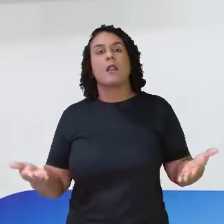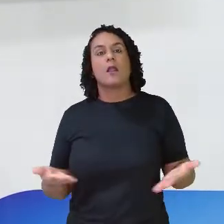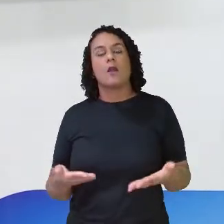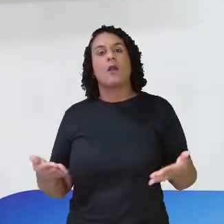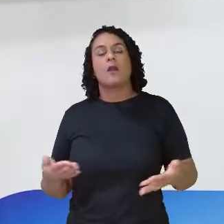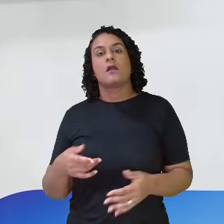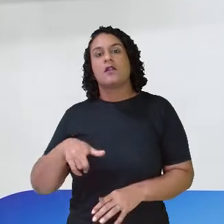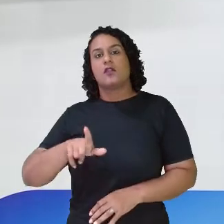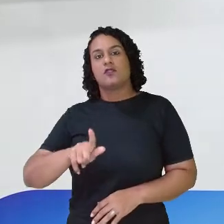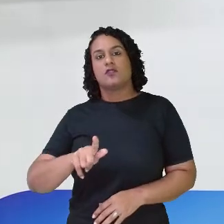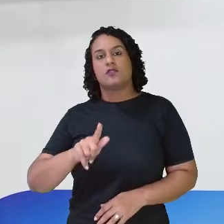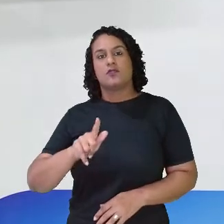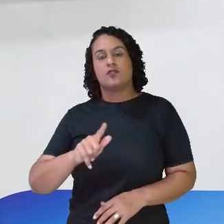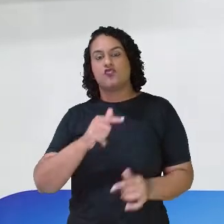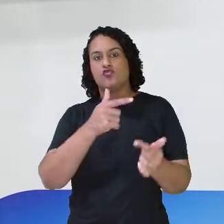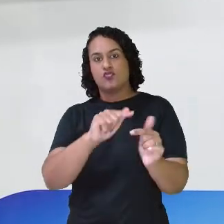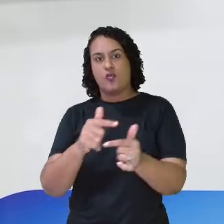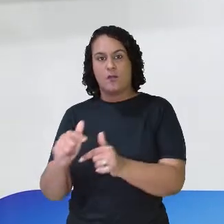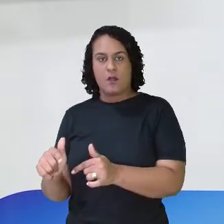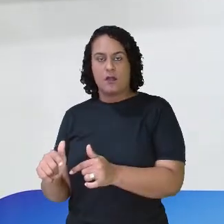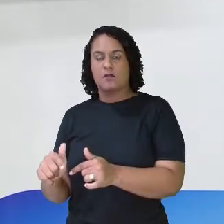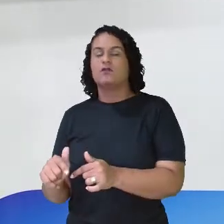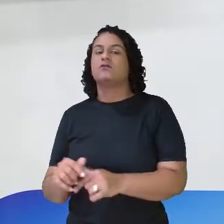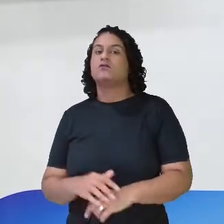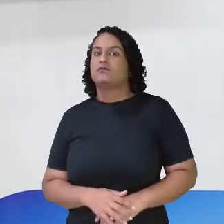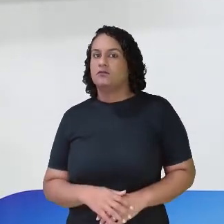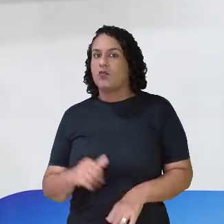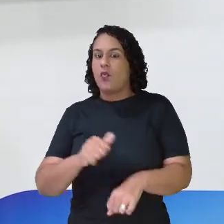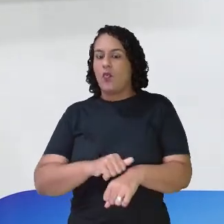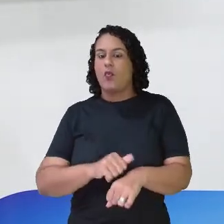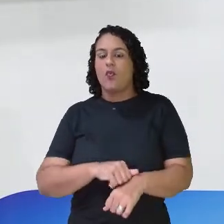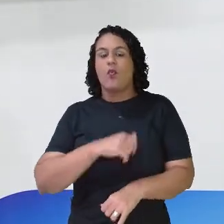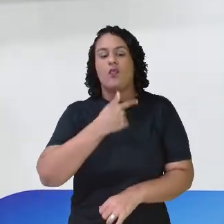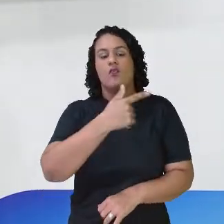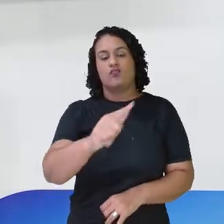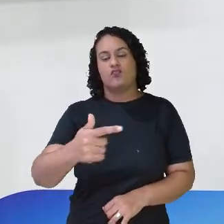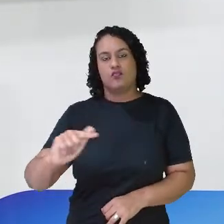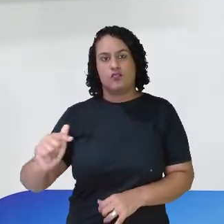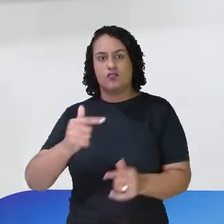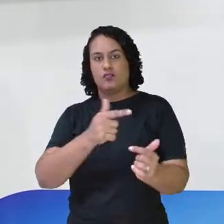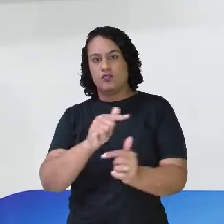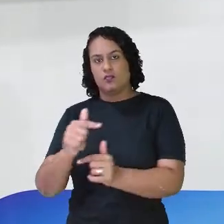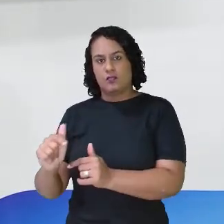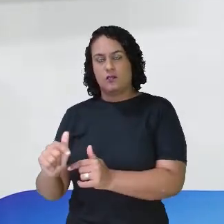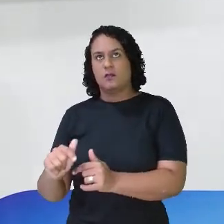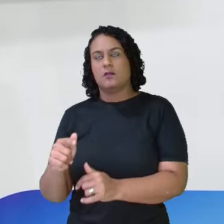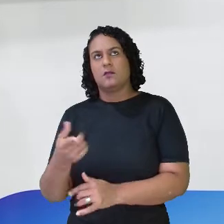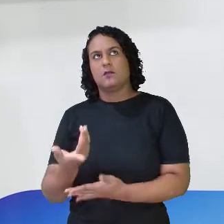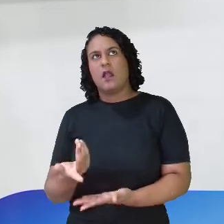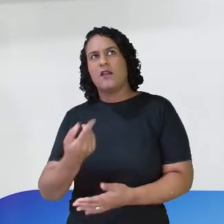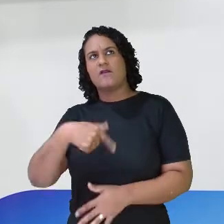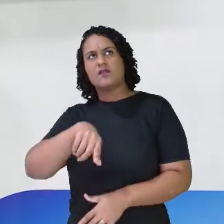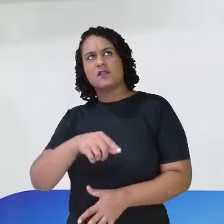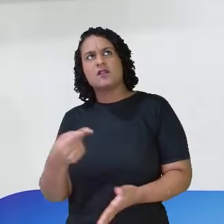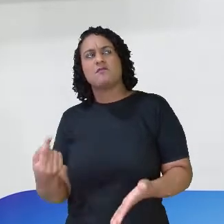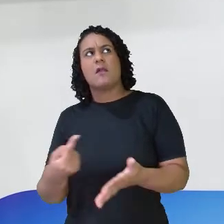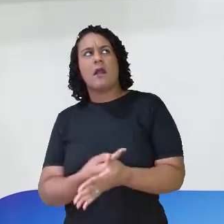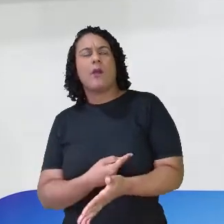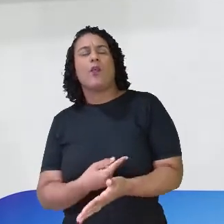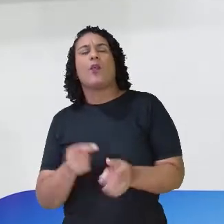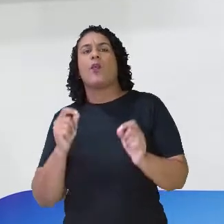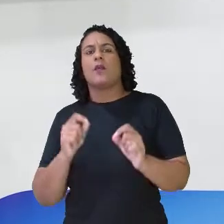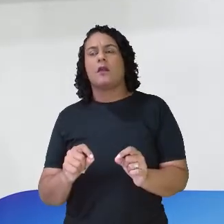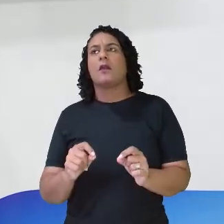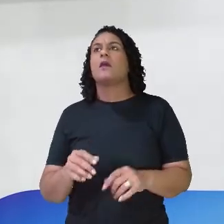sólidos geométricos, certo? A gente vai para os sólidos. Professora, a senhora tinha falado